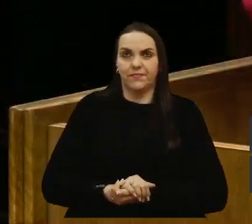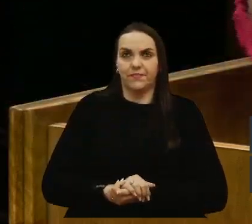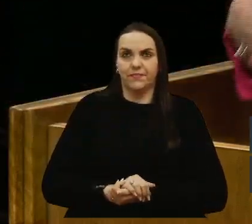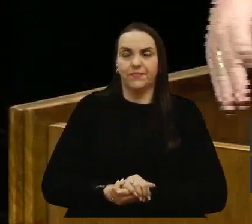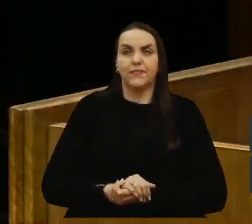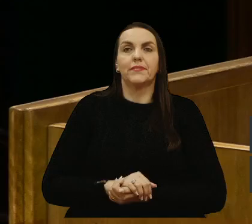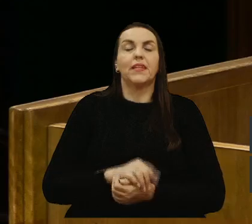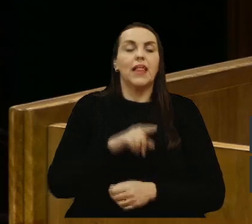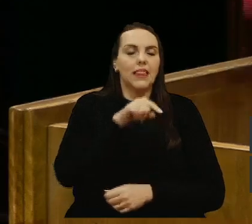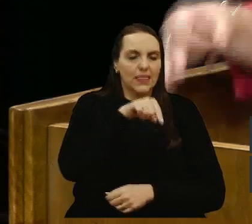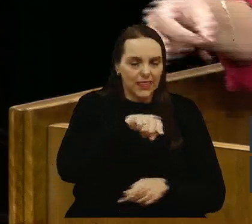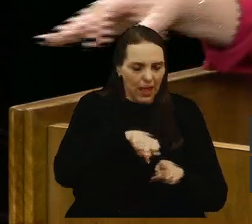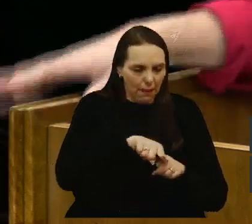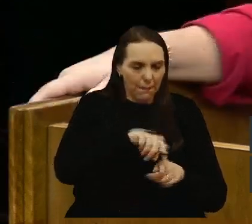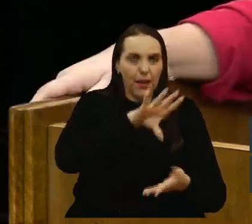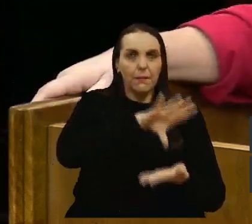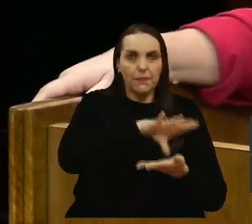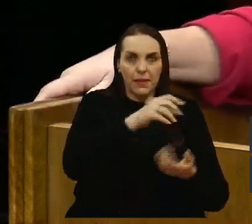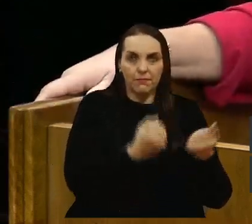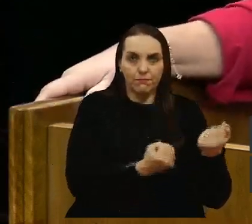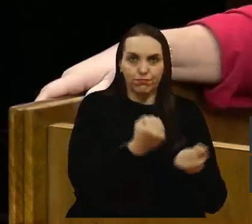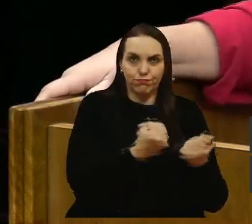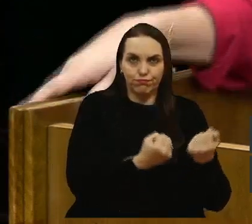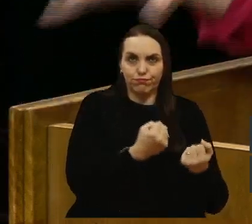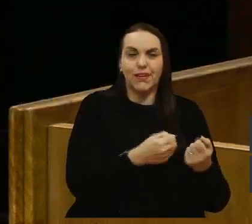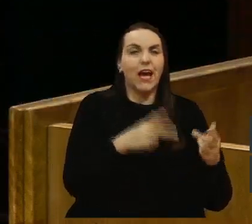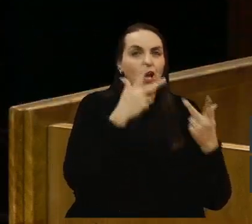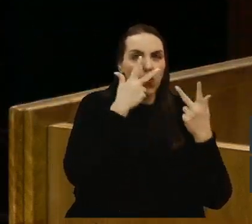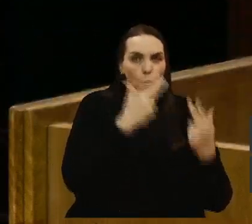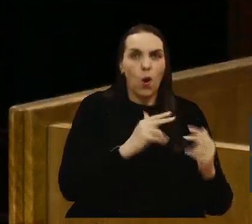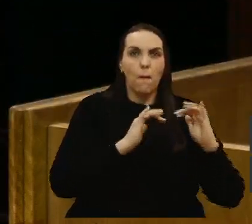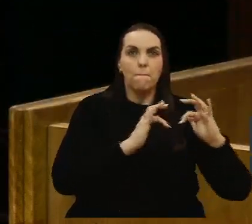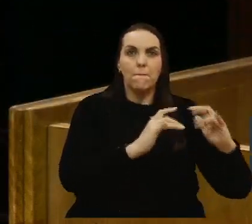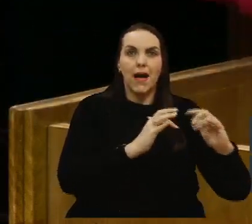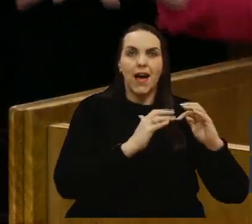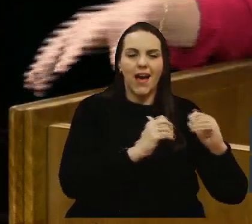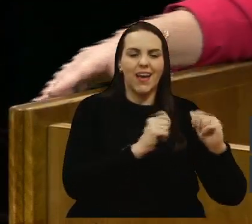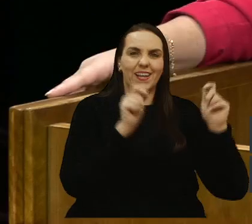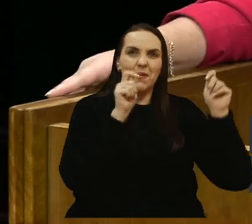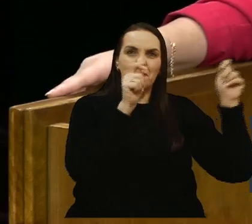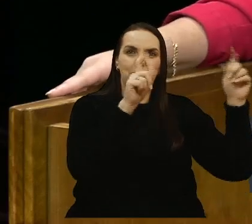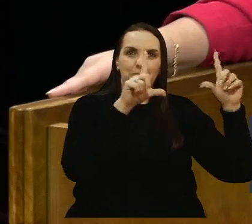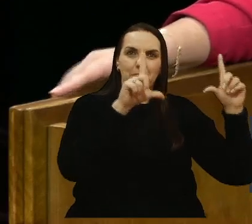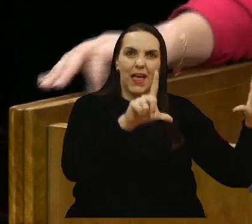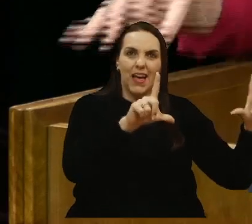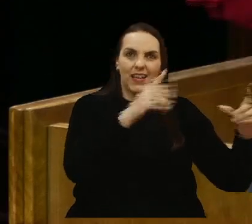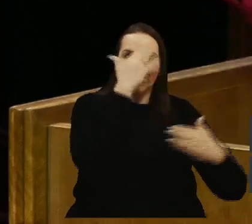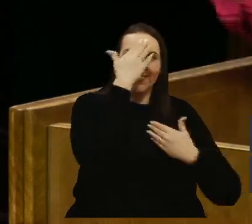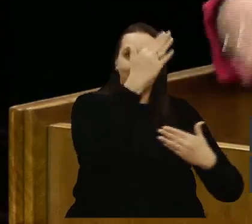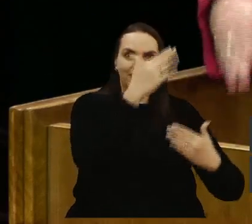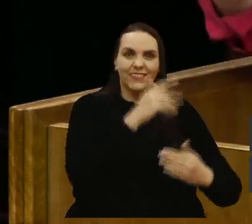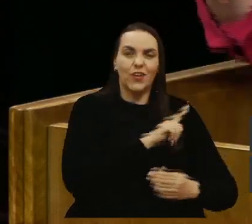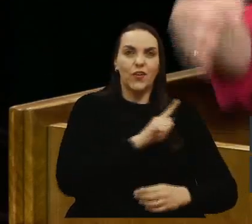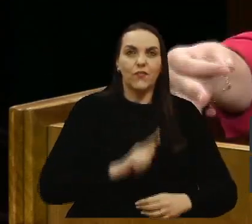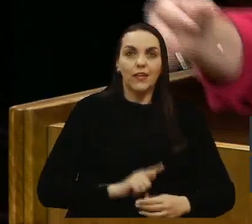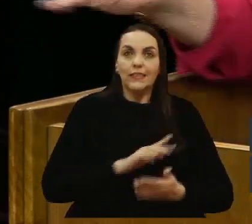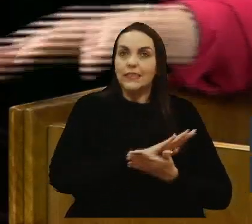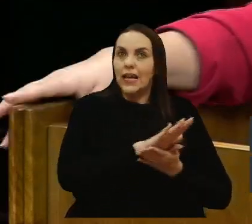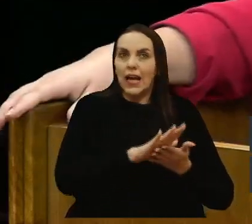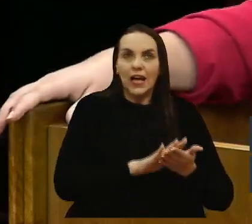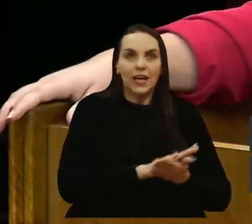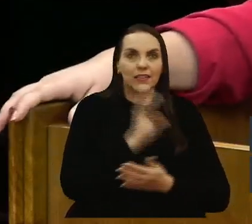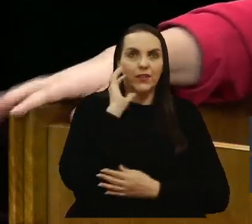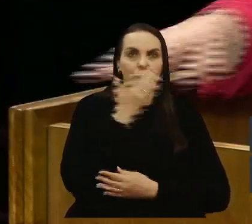parque automotivo, a mesma coisa. Máquinas funcionando, placas agradecendo ao governo. Mas nada